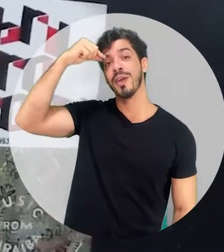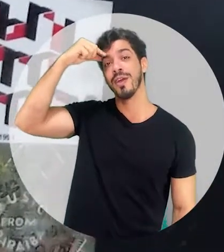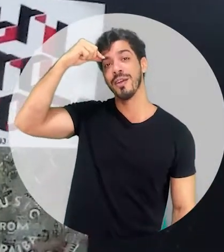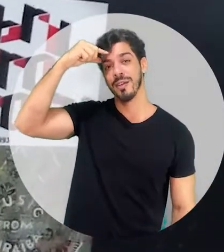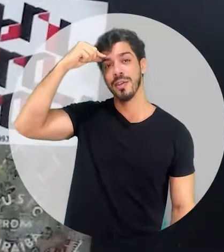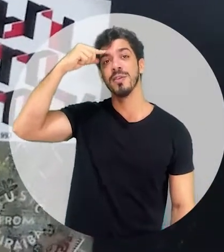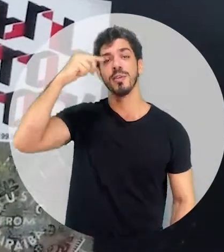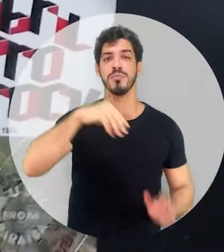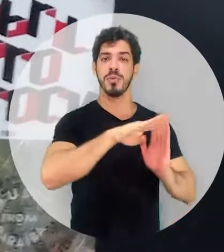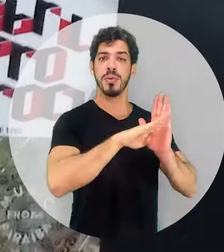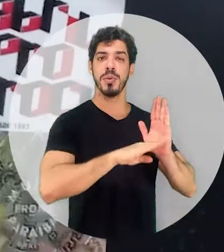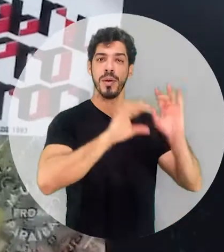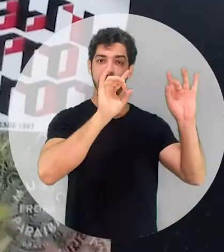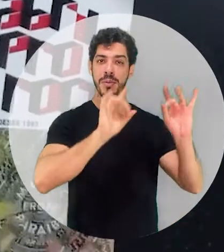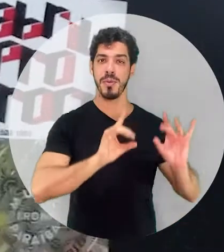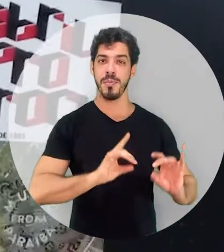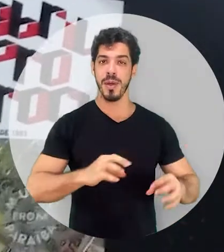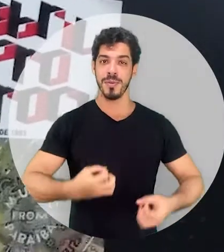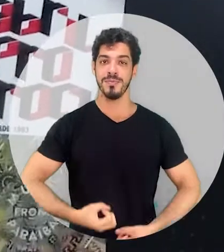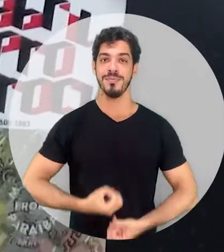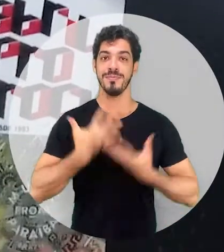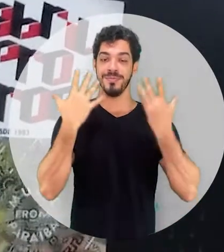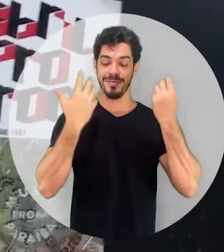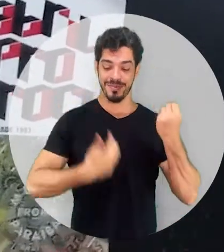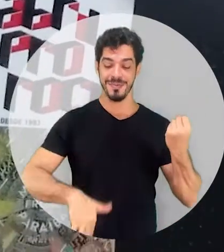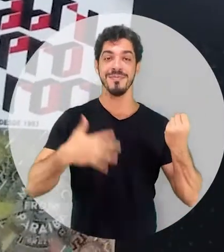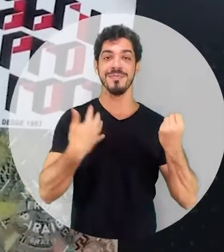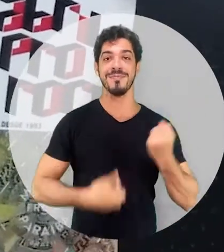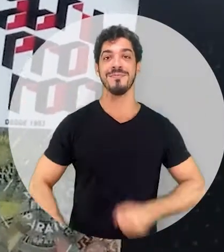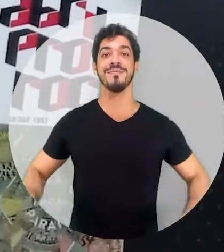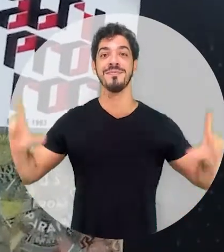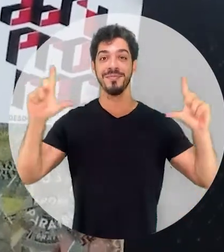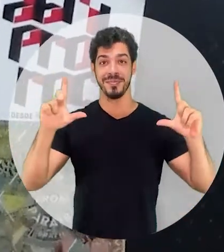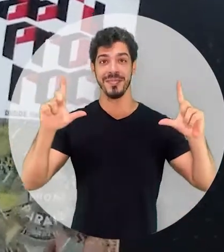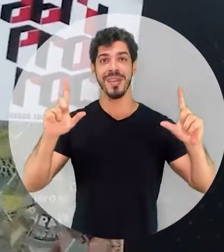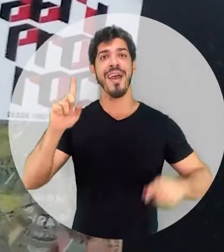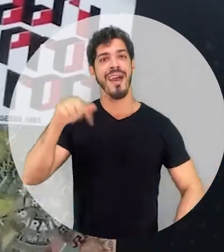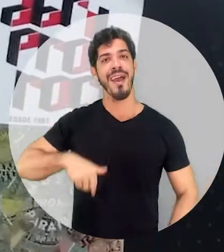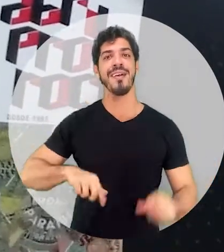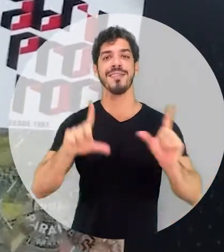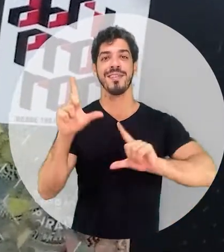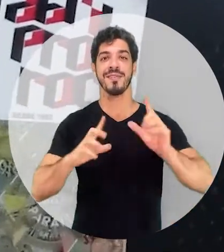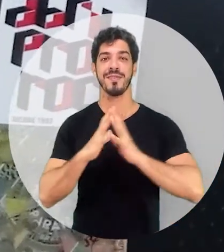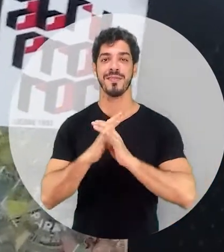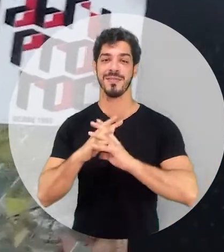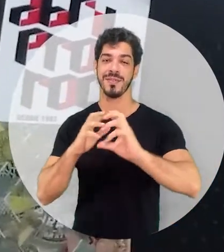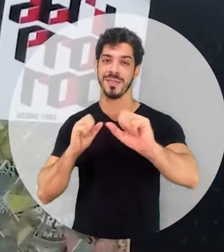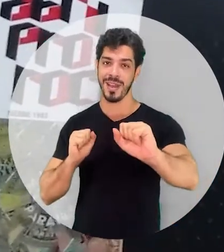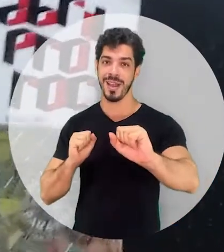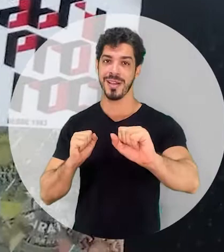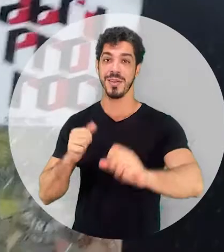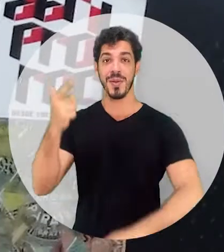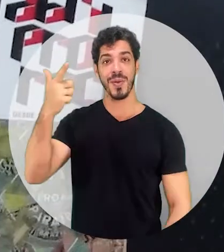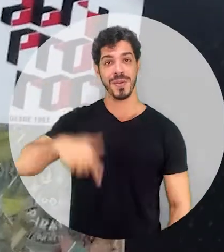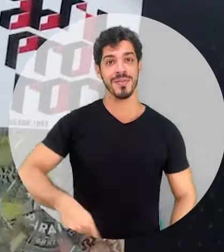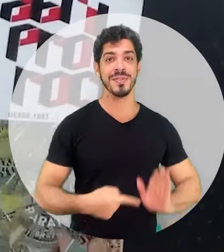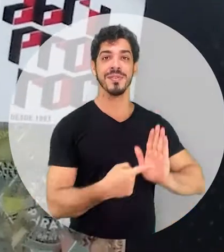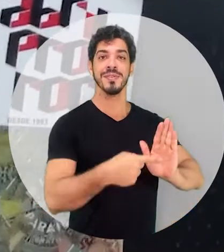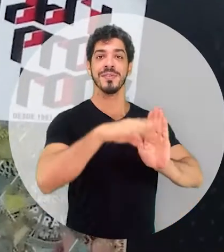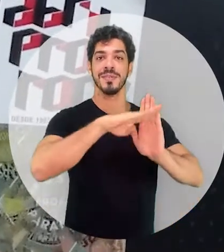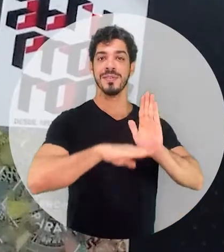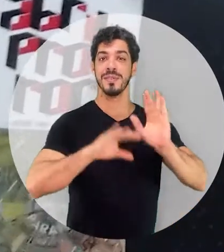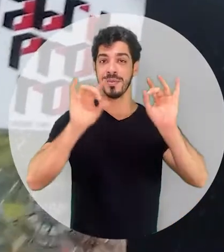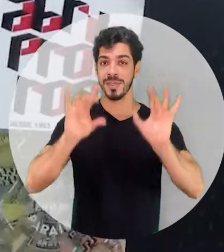vai mandar ver no De Repente na Rede. A TV Funesc transmite mais essa edição a partir das 7 da